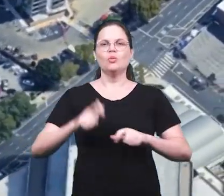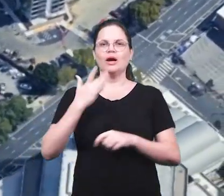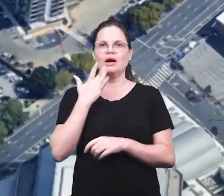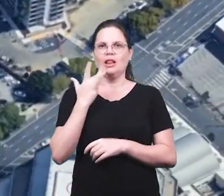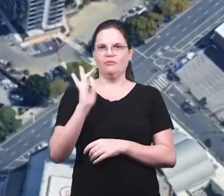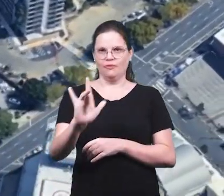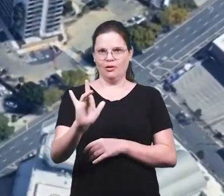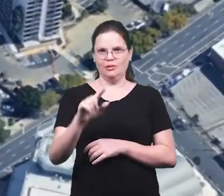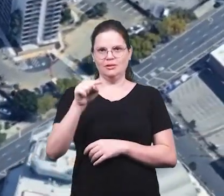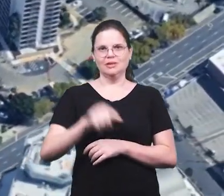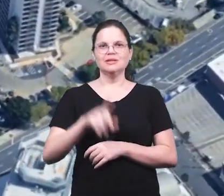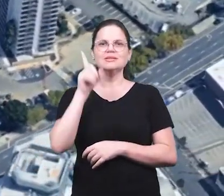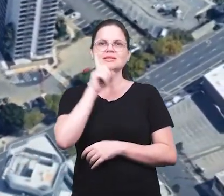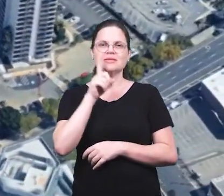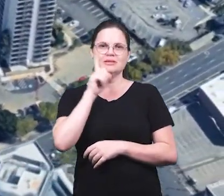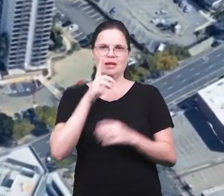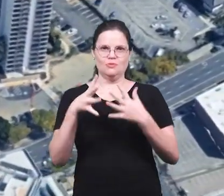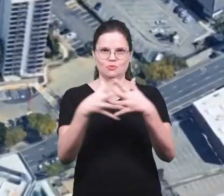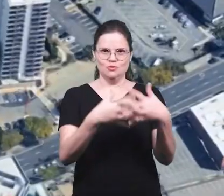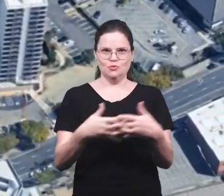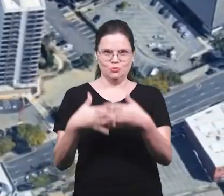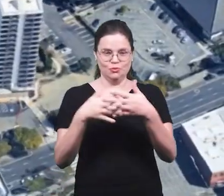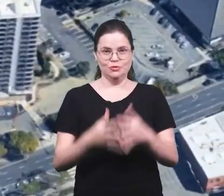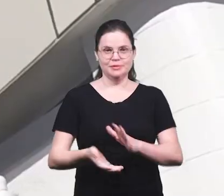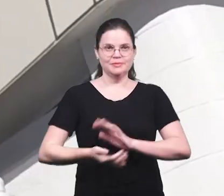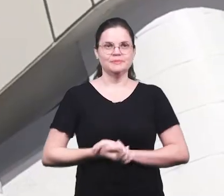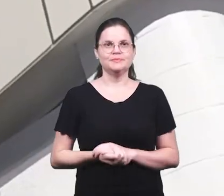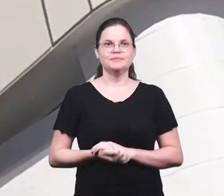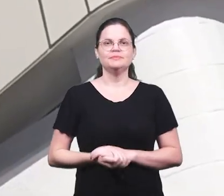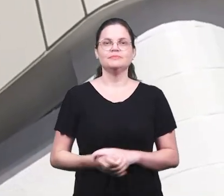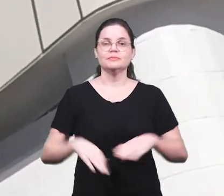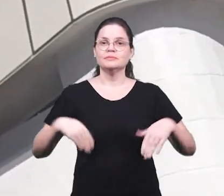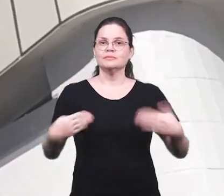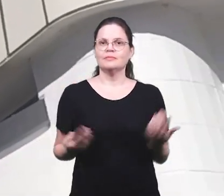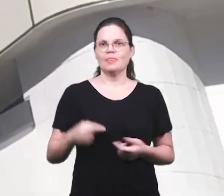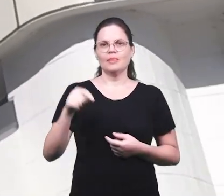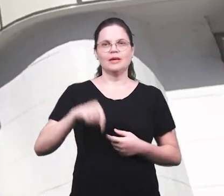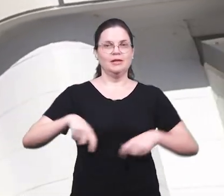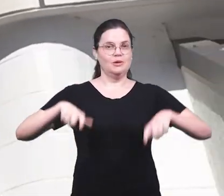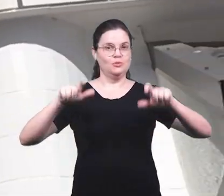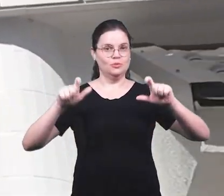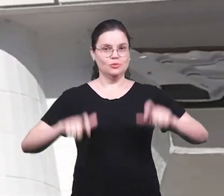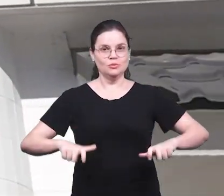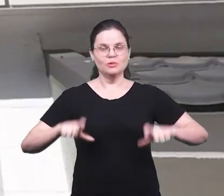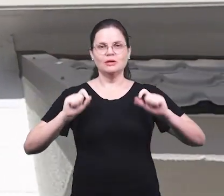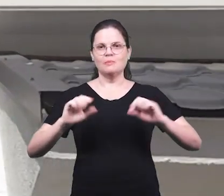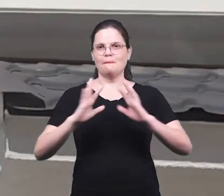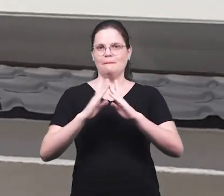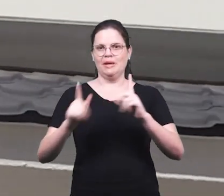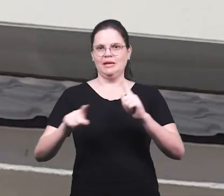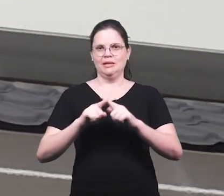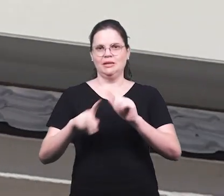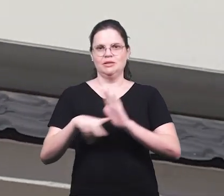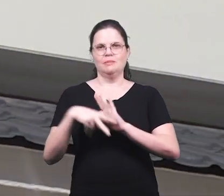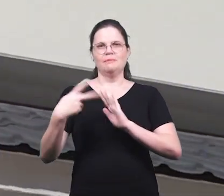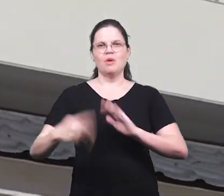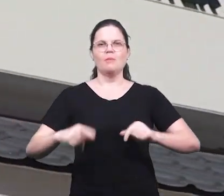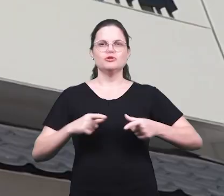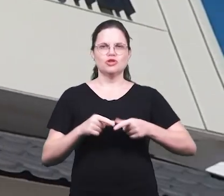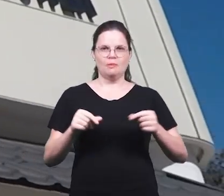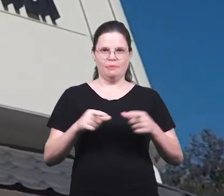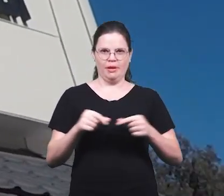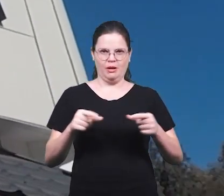Califórnia, Estados Unidos. Aqui é um local de uma